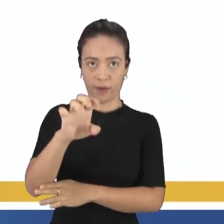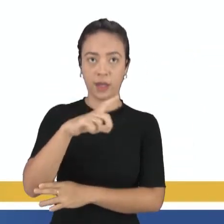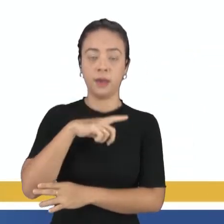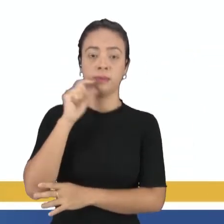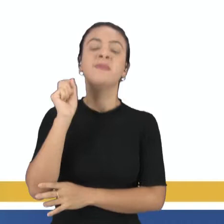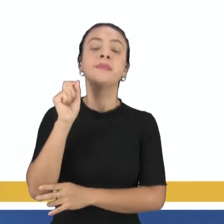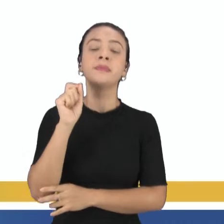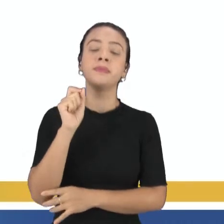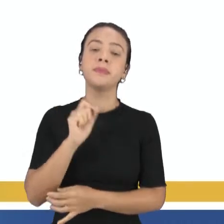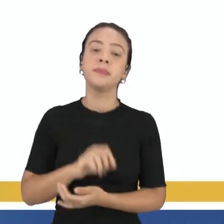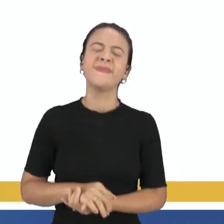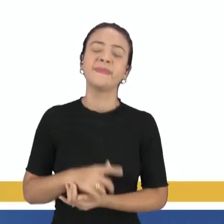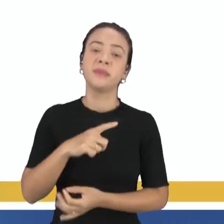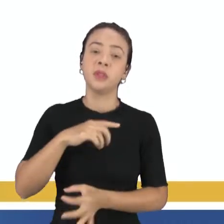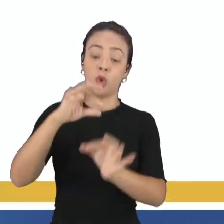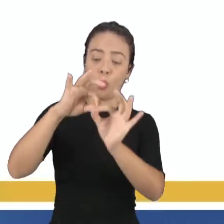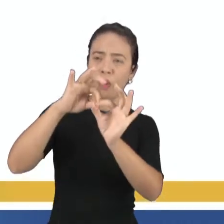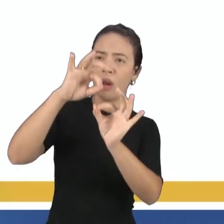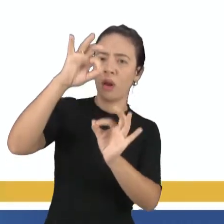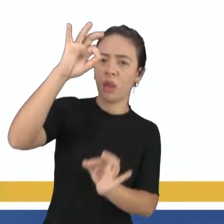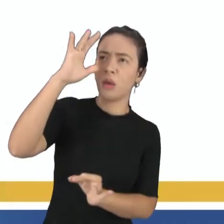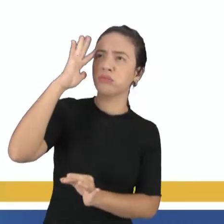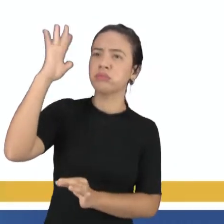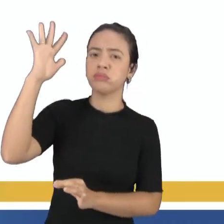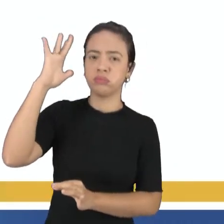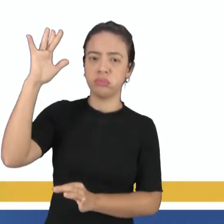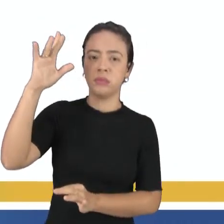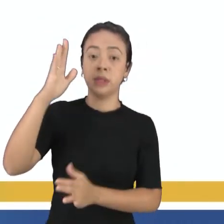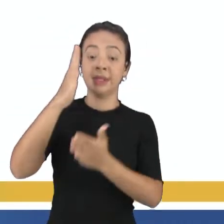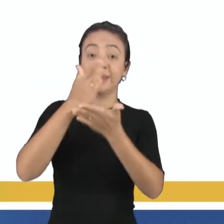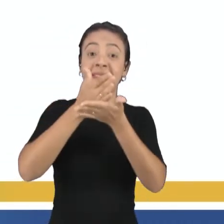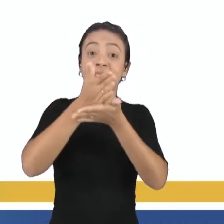tenho uma linha imaginária que divide, né,